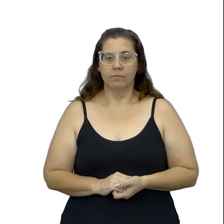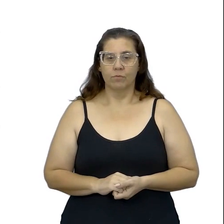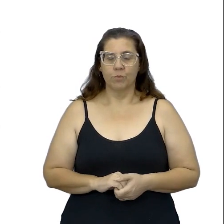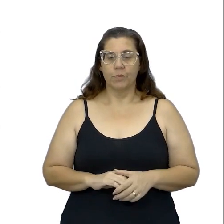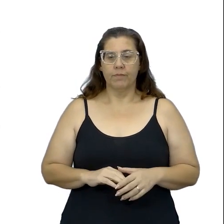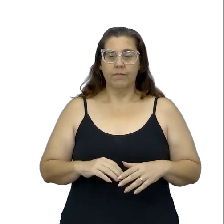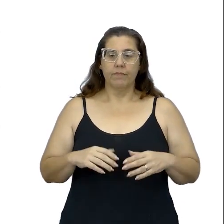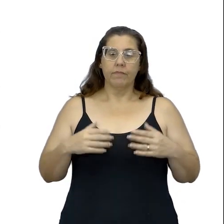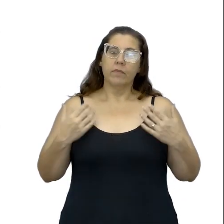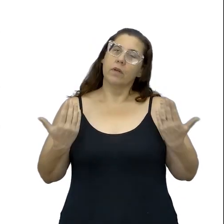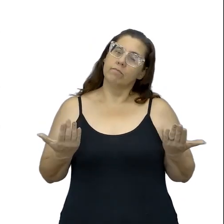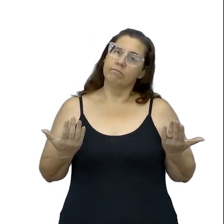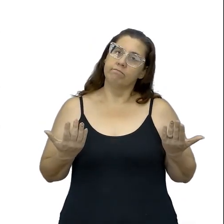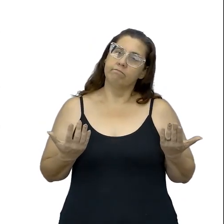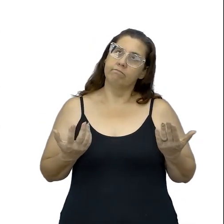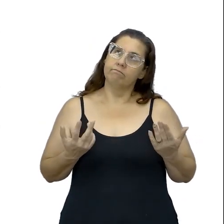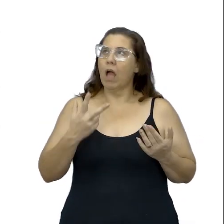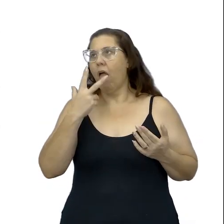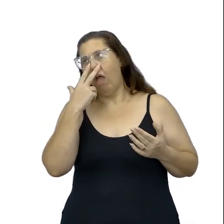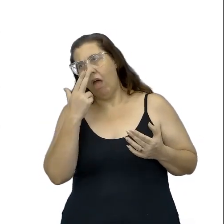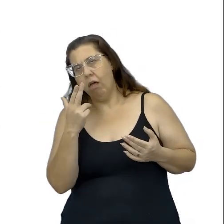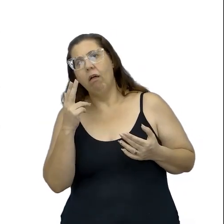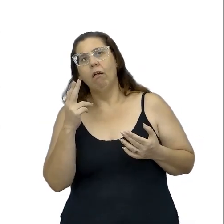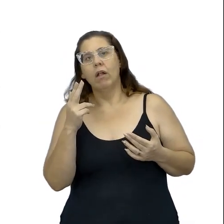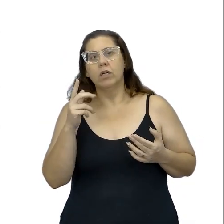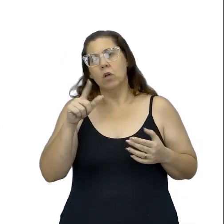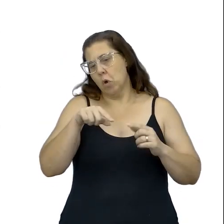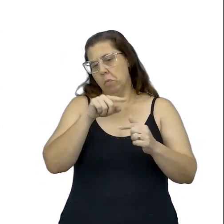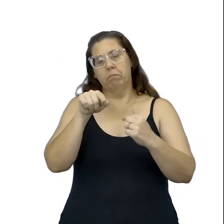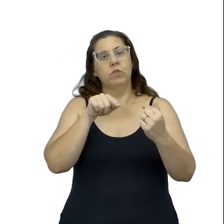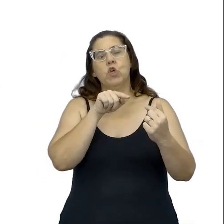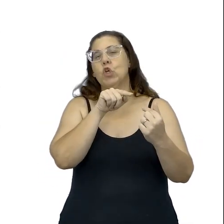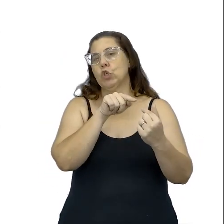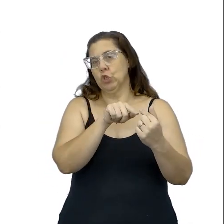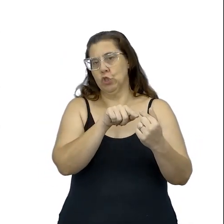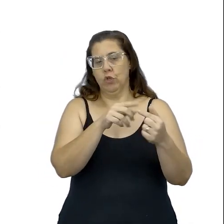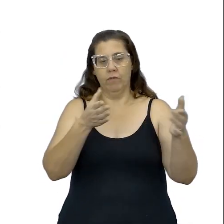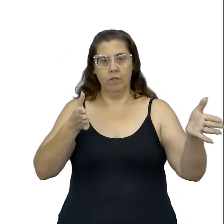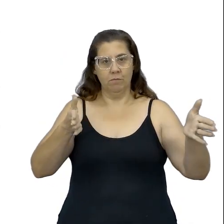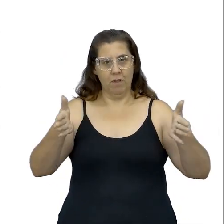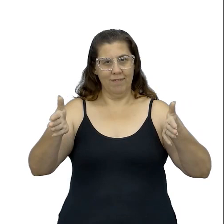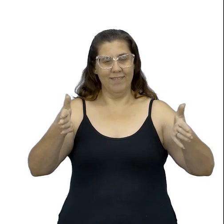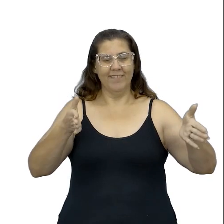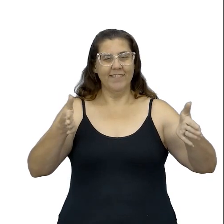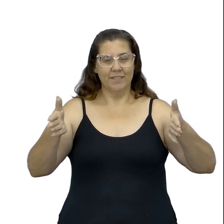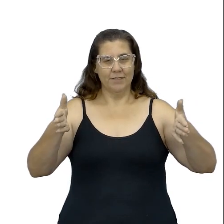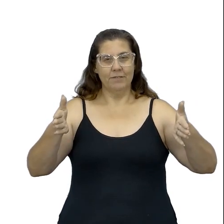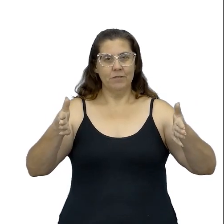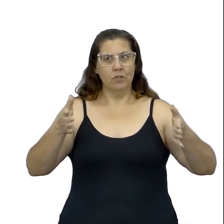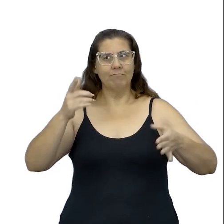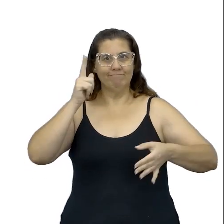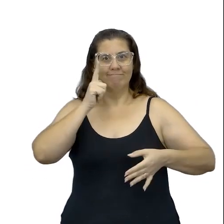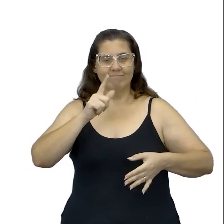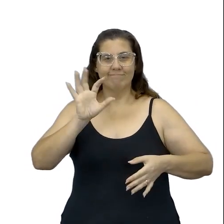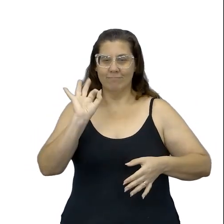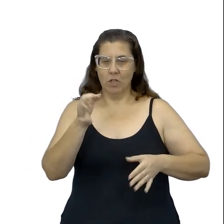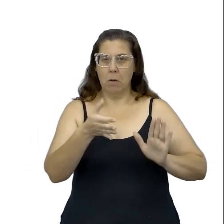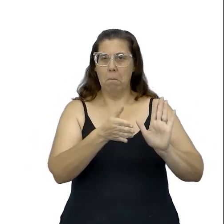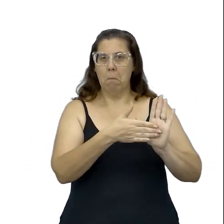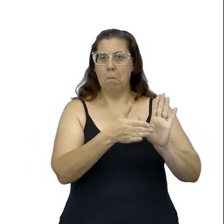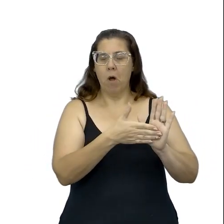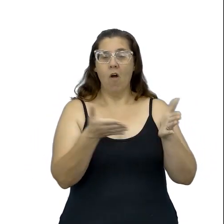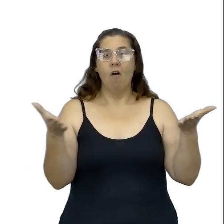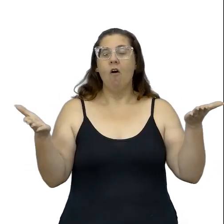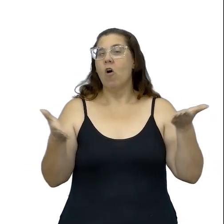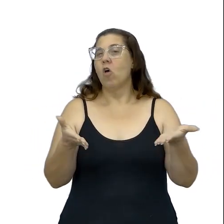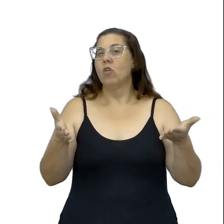Então, assim, acreditamos, né, que o objetivo desse período foi atingido, né, dessa proposta de